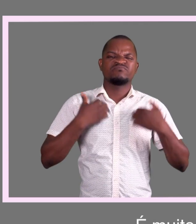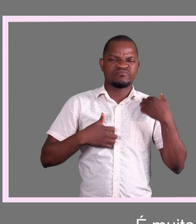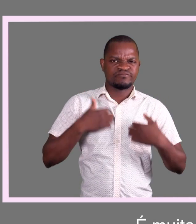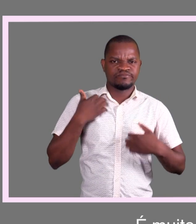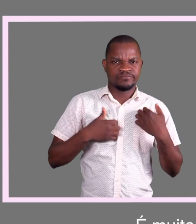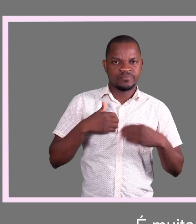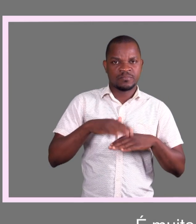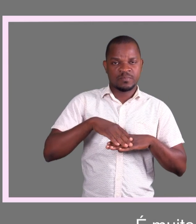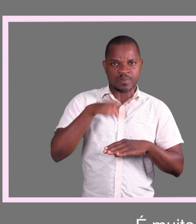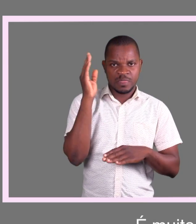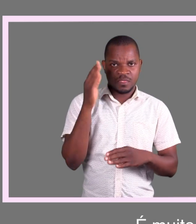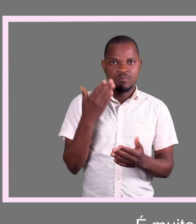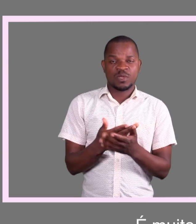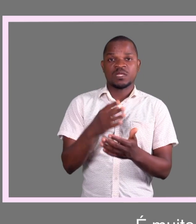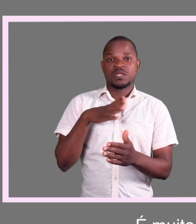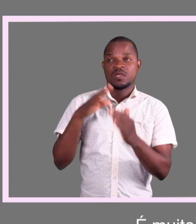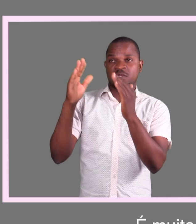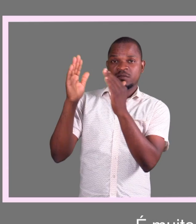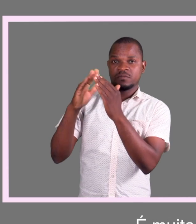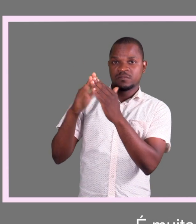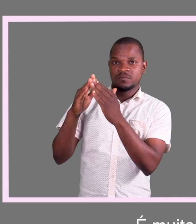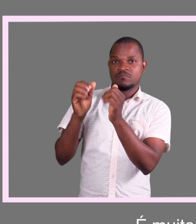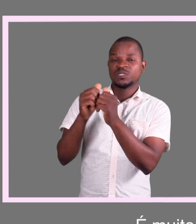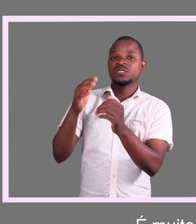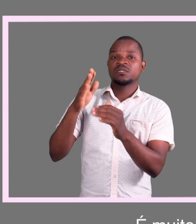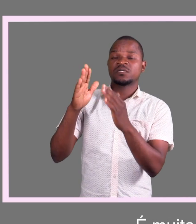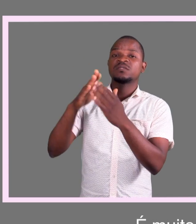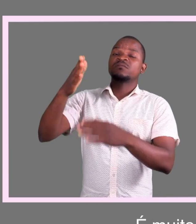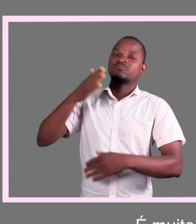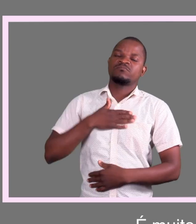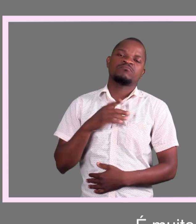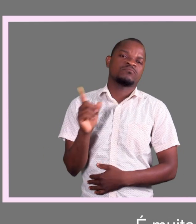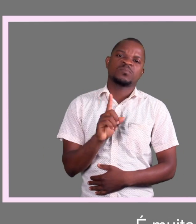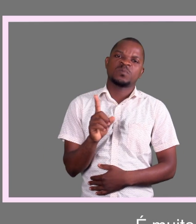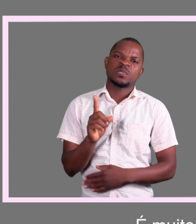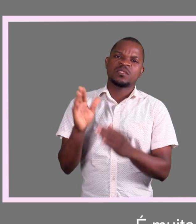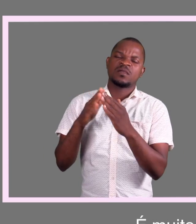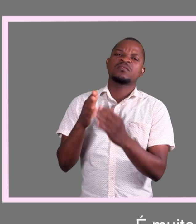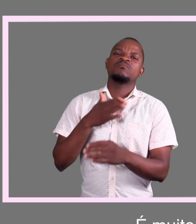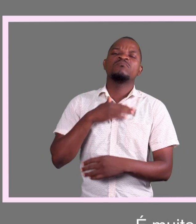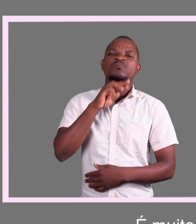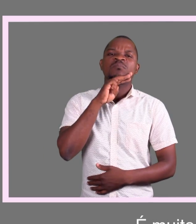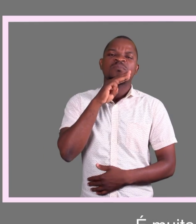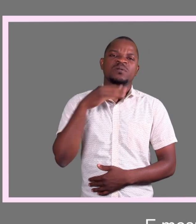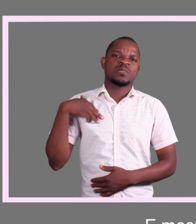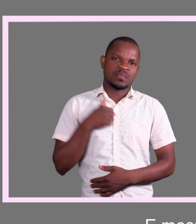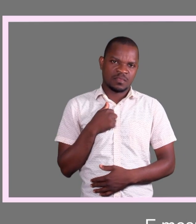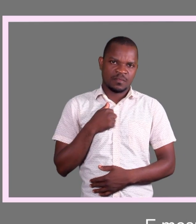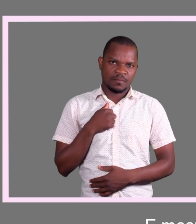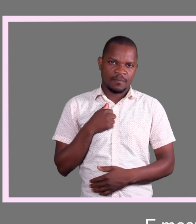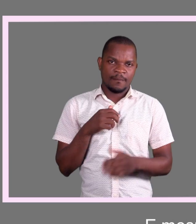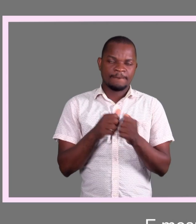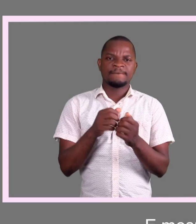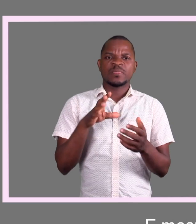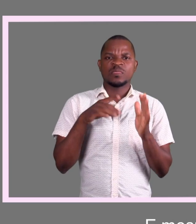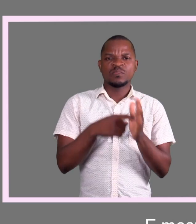olha, tendo uma casa, que a casa nem é minha, eu estou a viver em casa da falecida da minha mãe, e mesmo